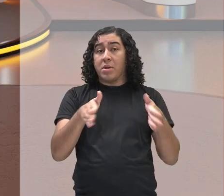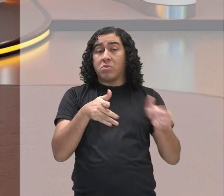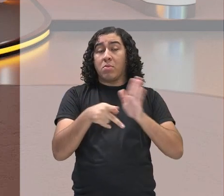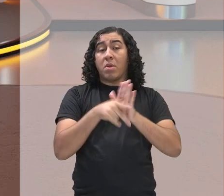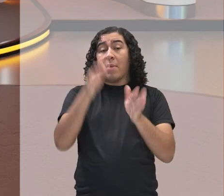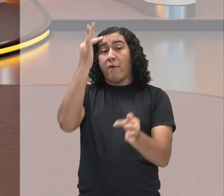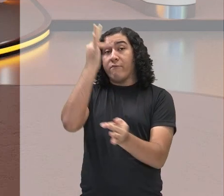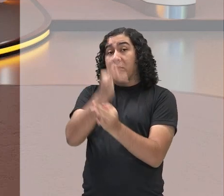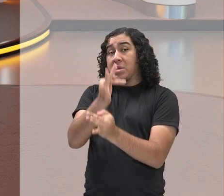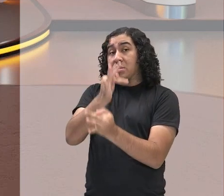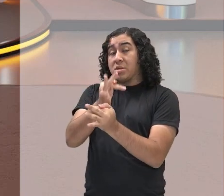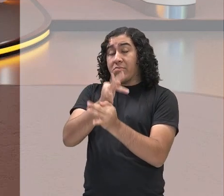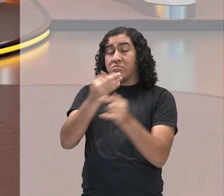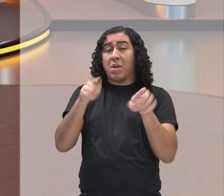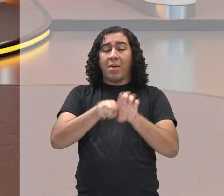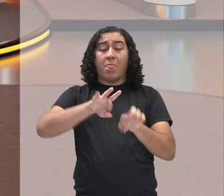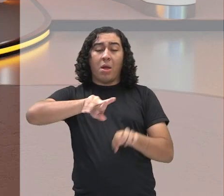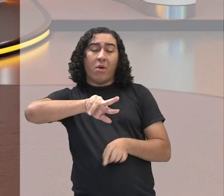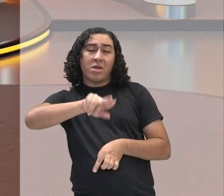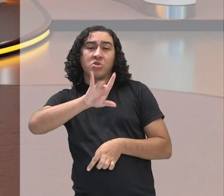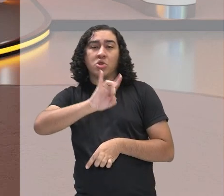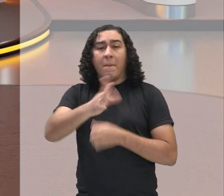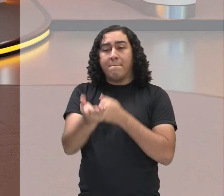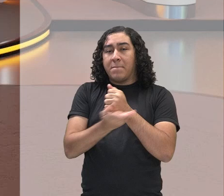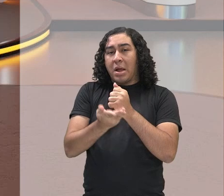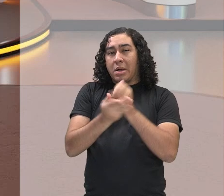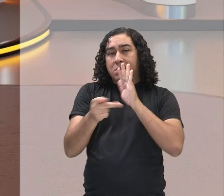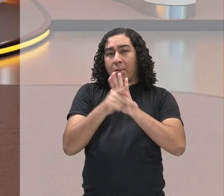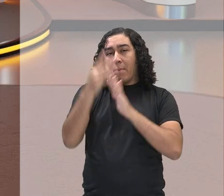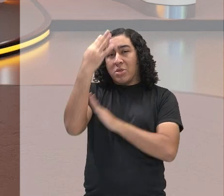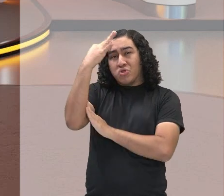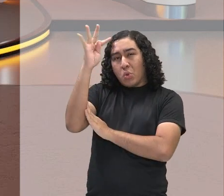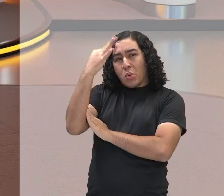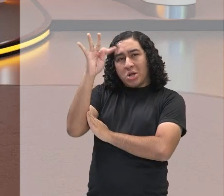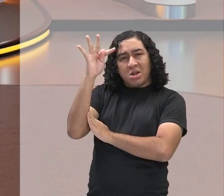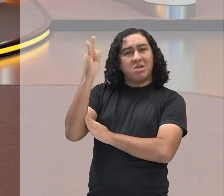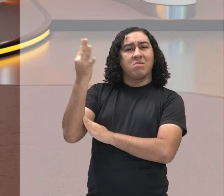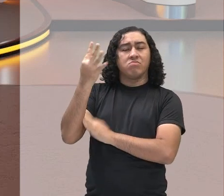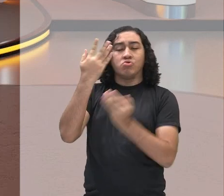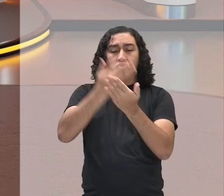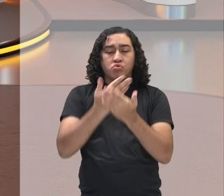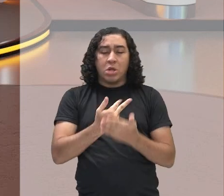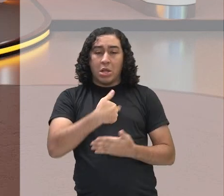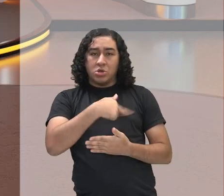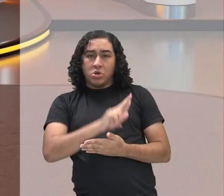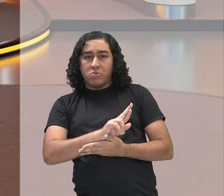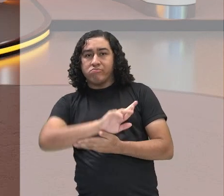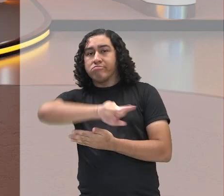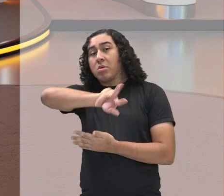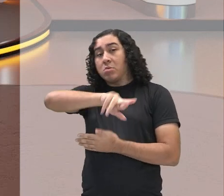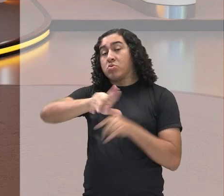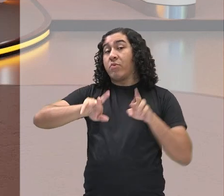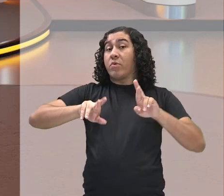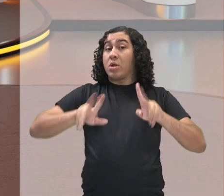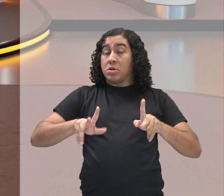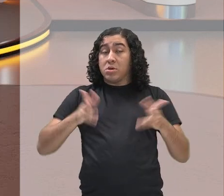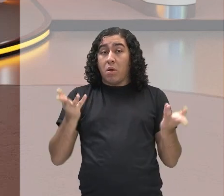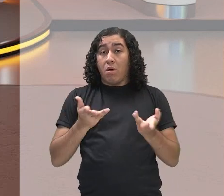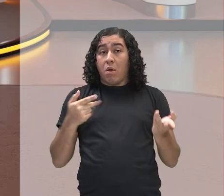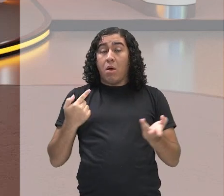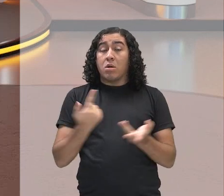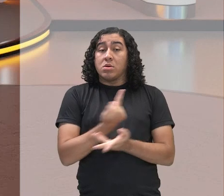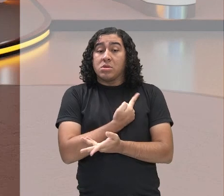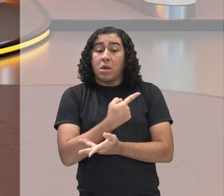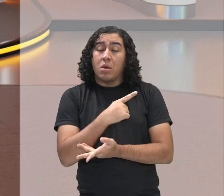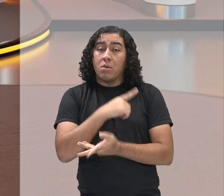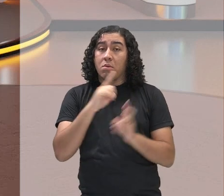física. Seria então não mais uma base teológica, não mais uma base religiosa, mas agora nós temos